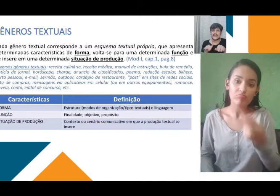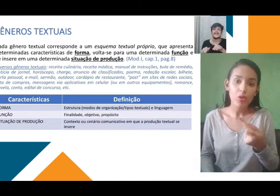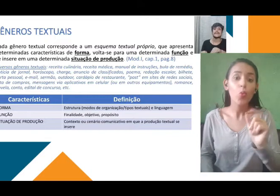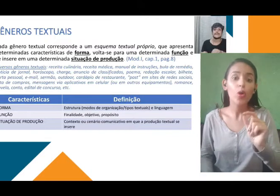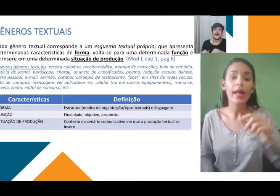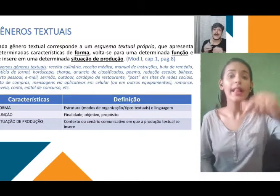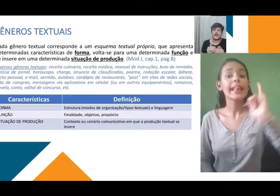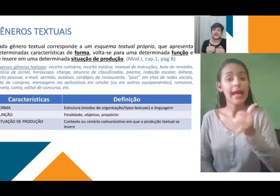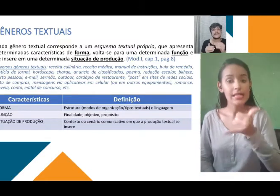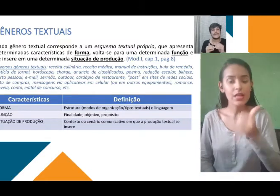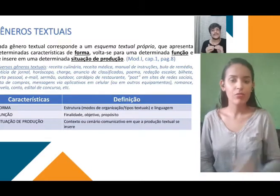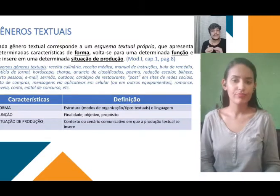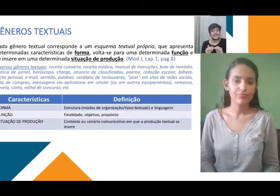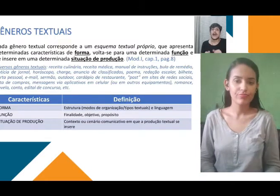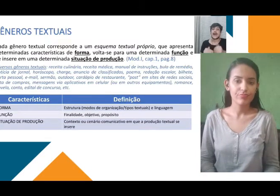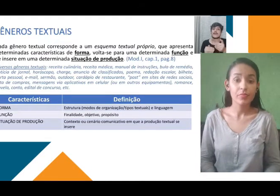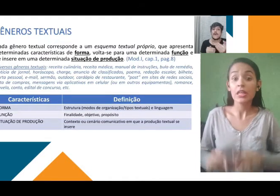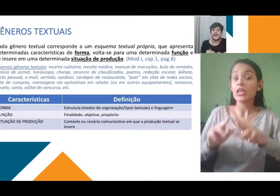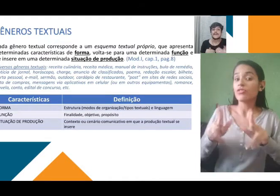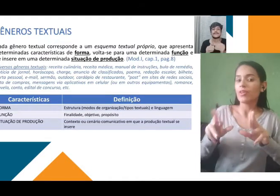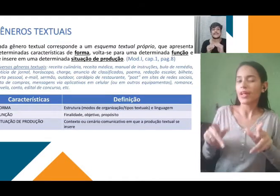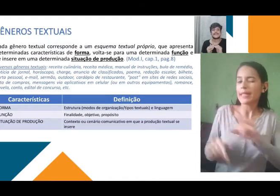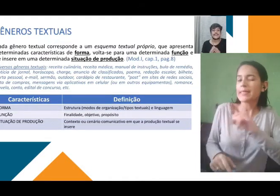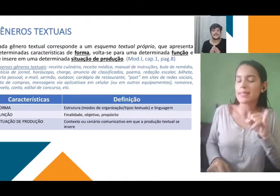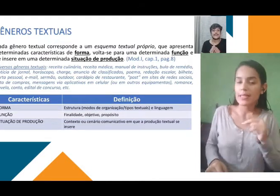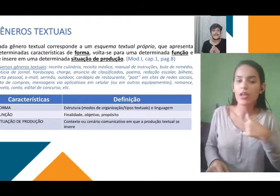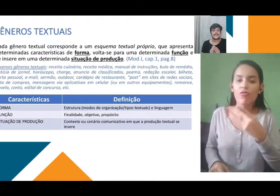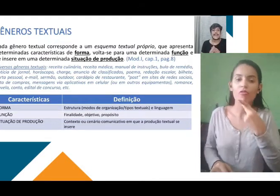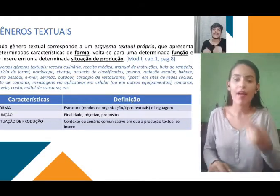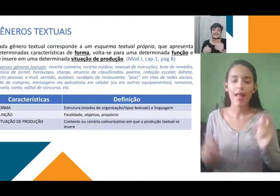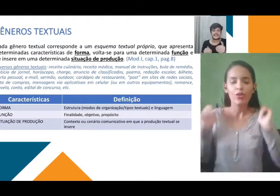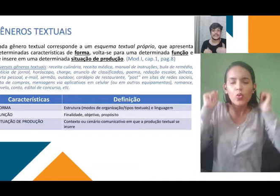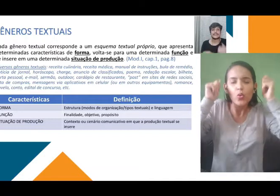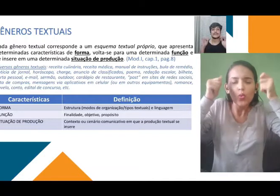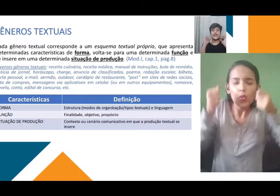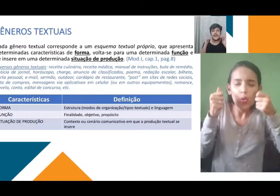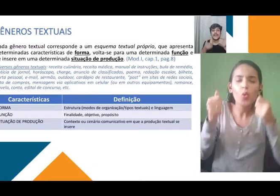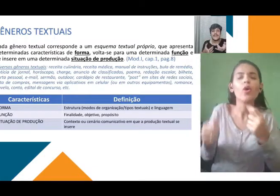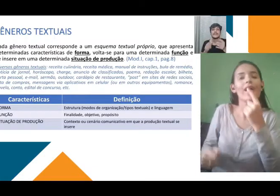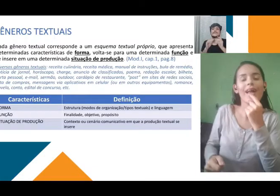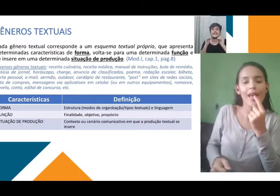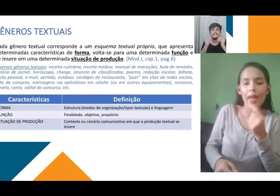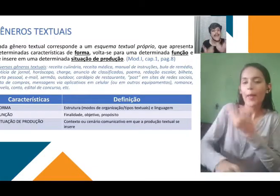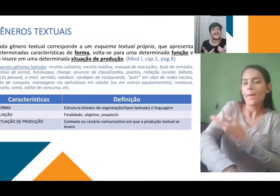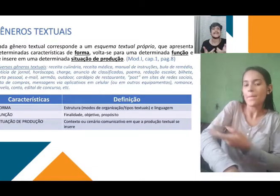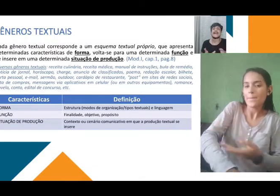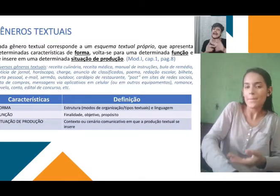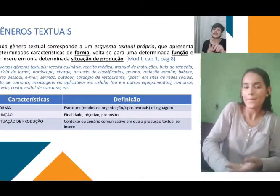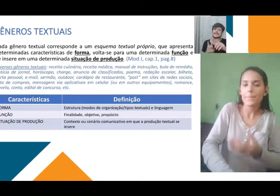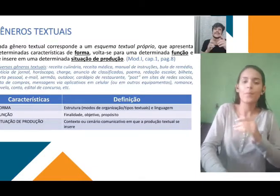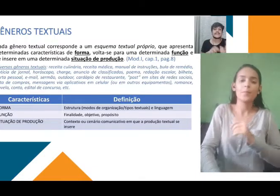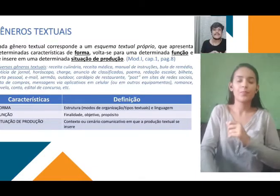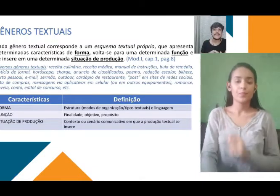estou narrando. Agora, quando eu digo a cor do vestido, né, que ela está vestindo, do gorrinho, da pele,